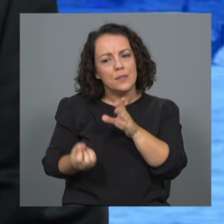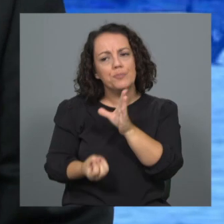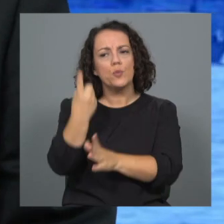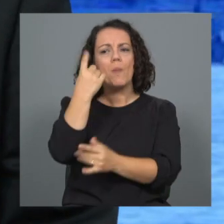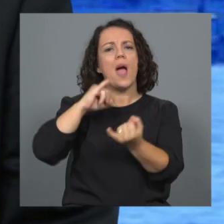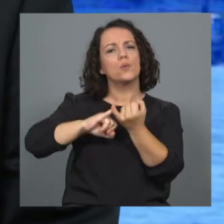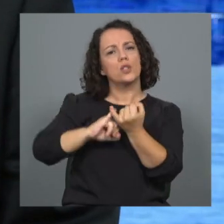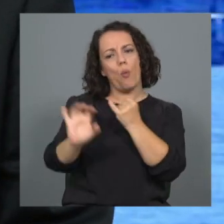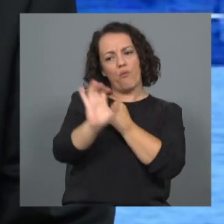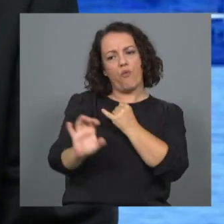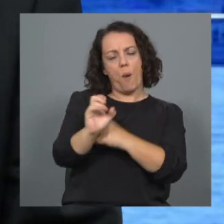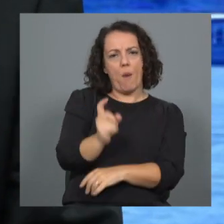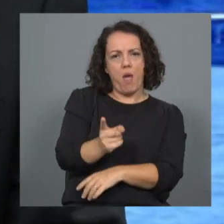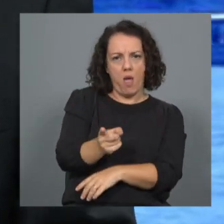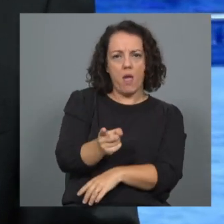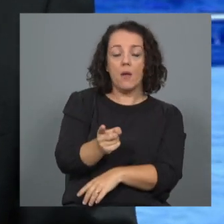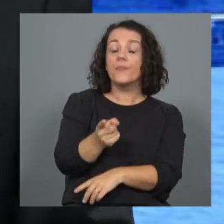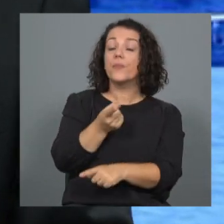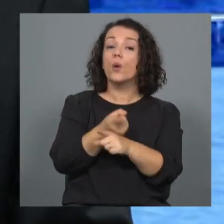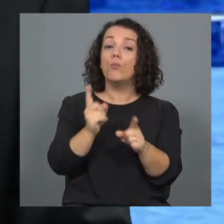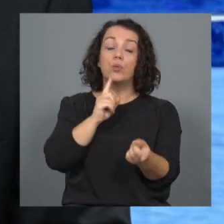esta, porque, de facto,